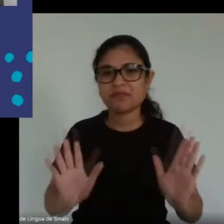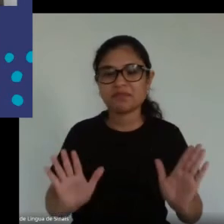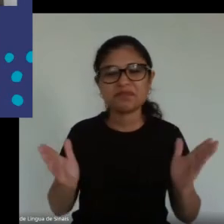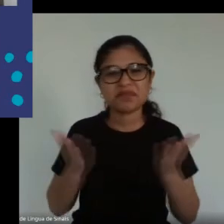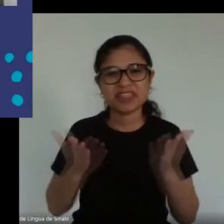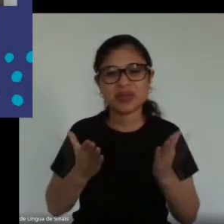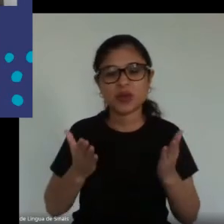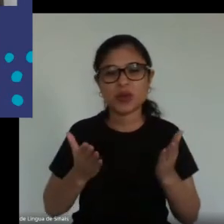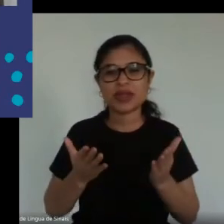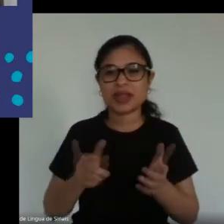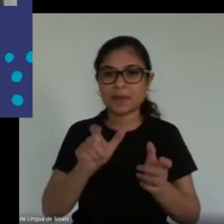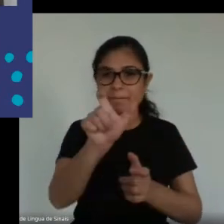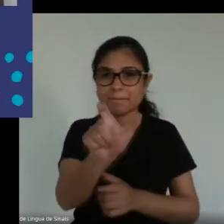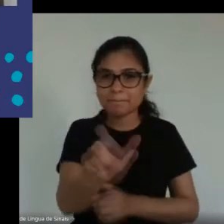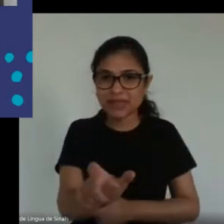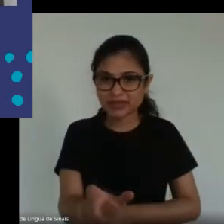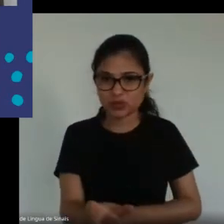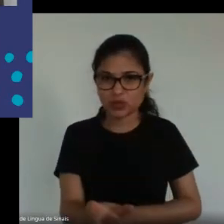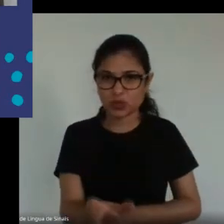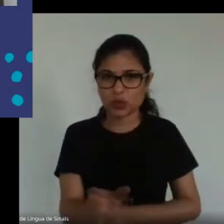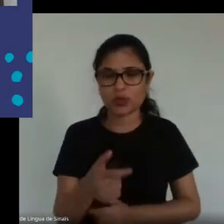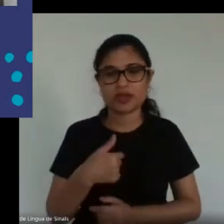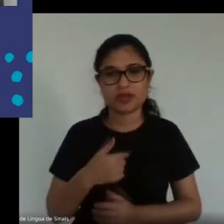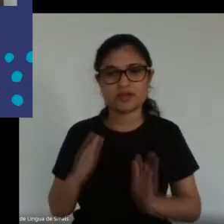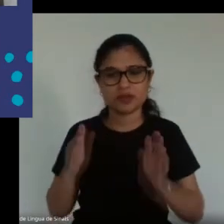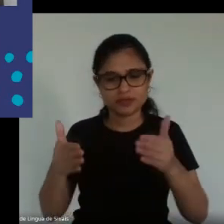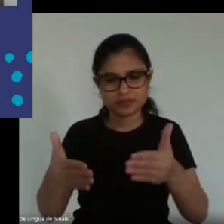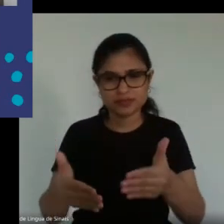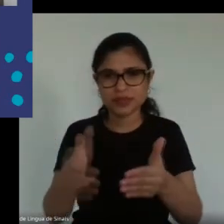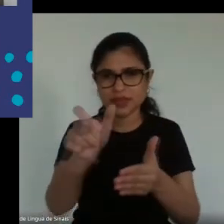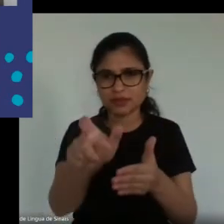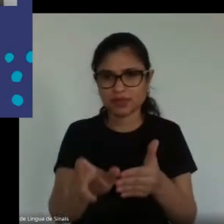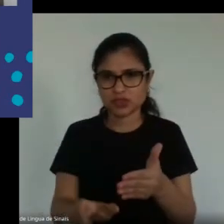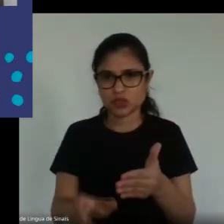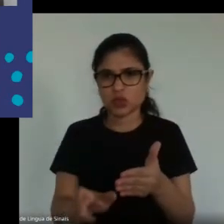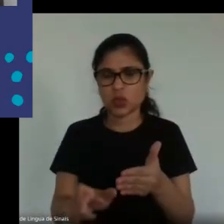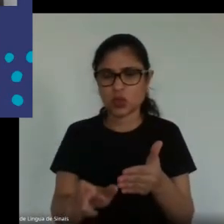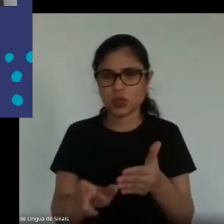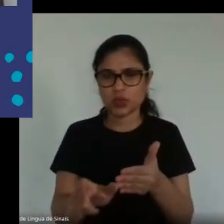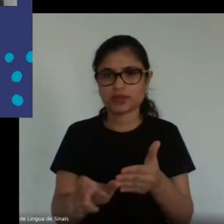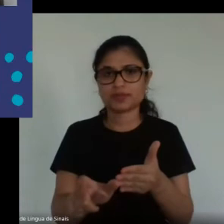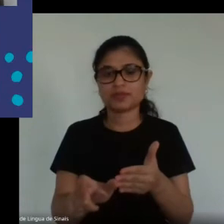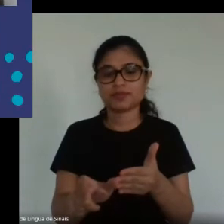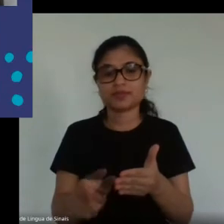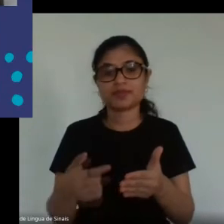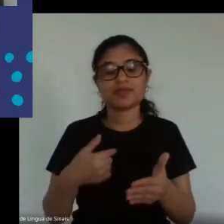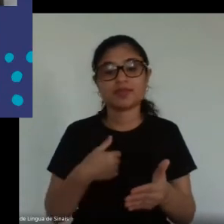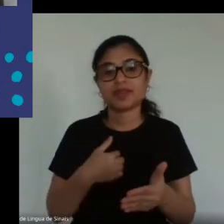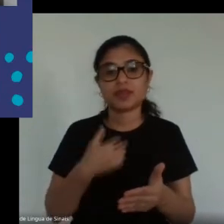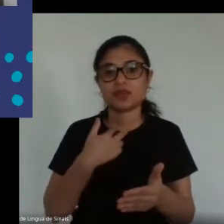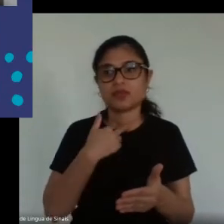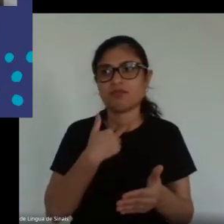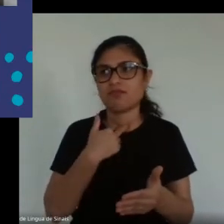com a pessoa. Então, eu vou centrar na pessoa. Eu não posso